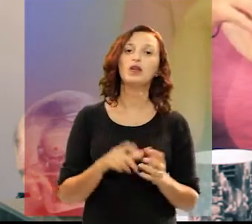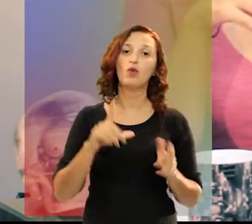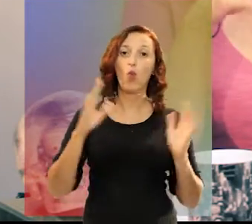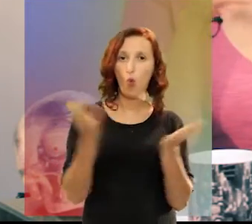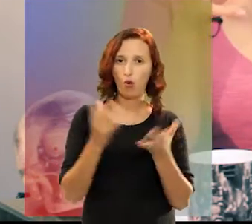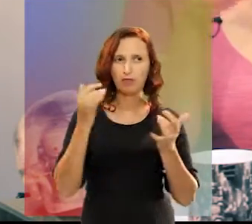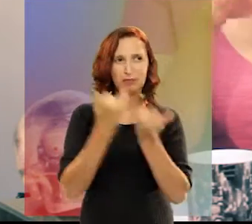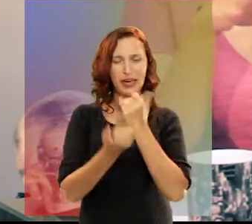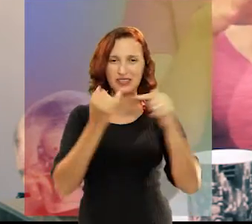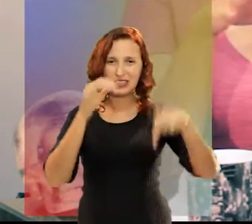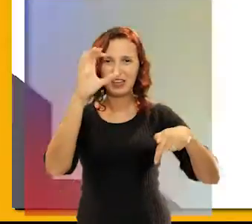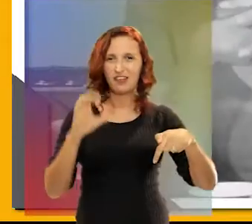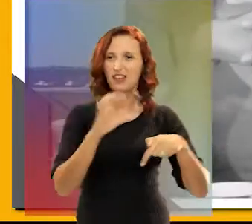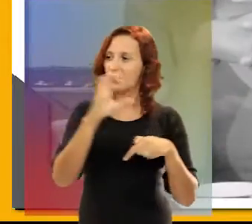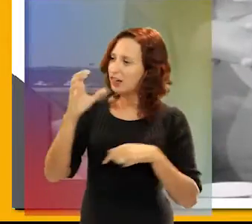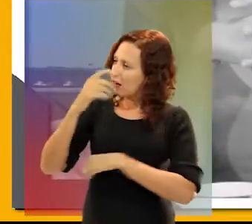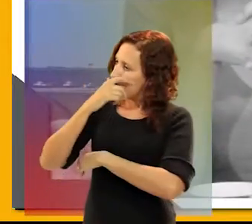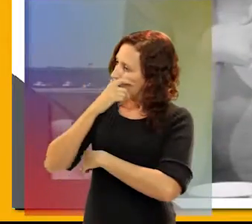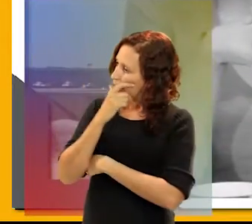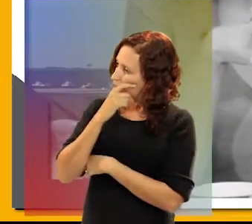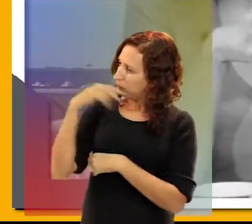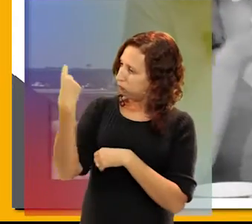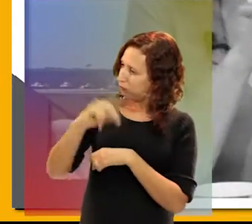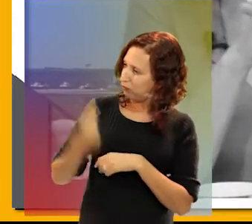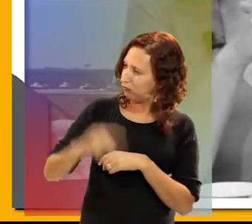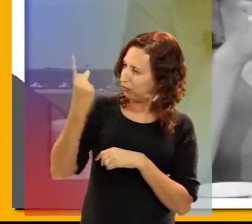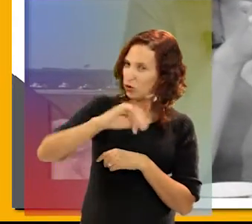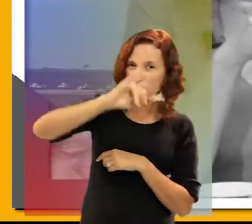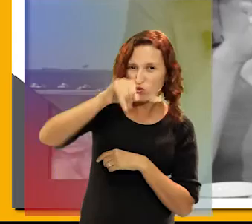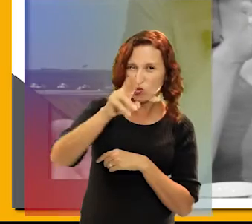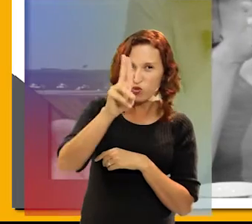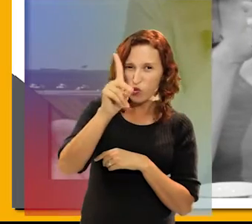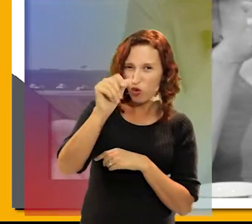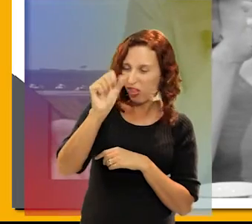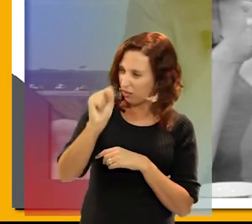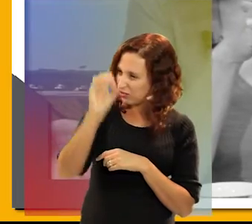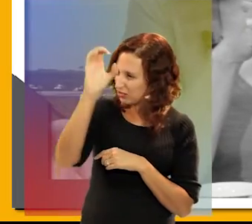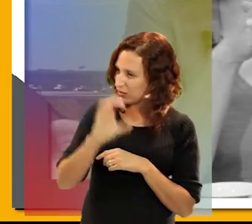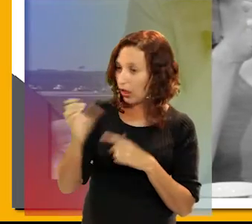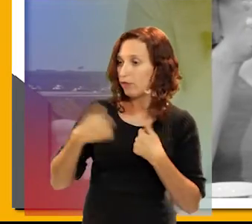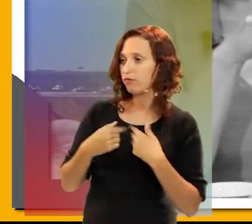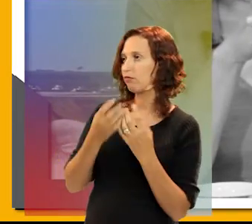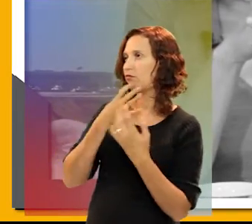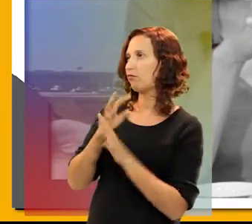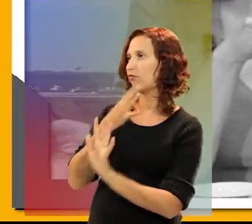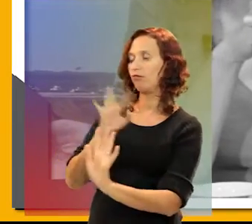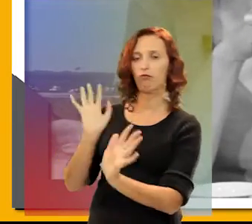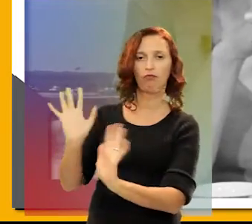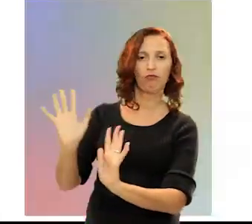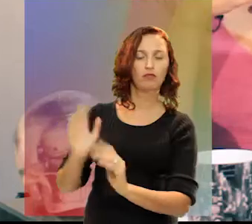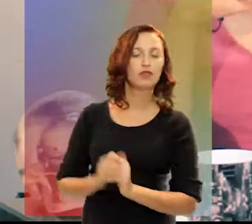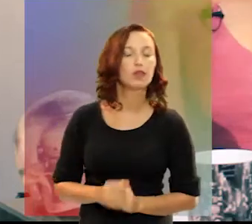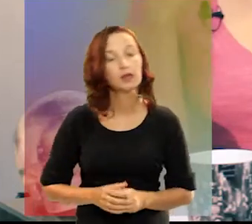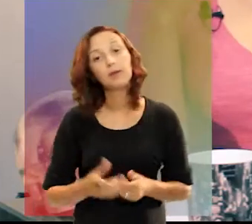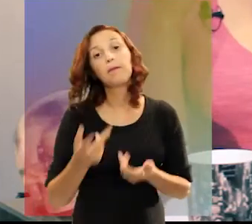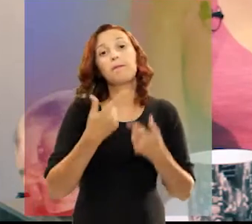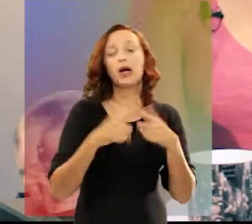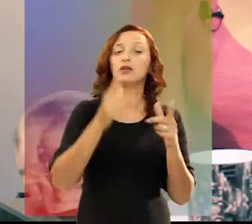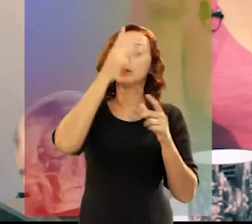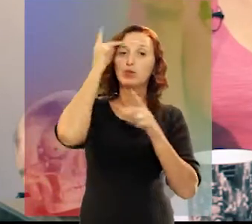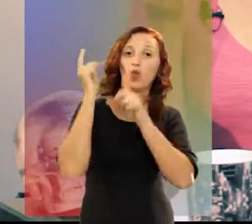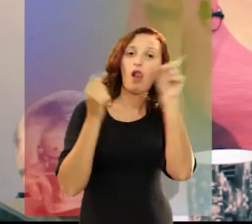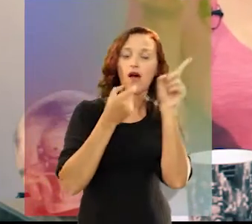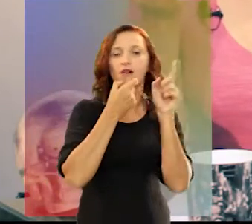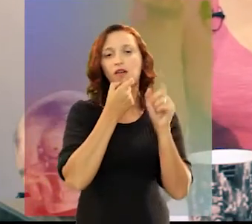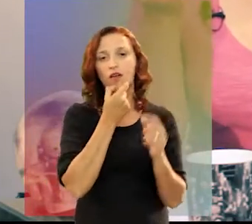aqui a gente malha o Judas, o Guy Fawkes. Se malha Judas? Eu não frequento esse tipo de... que eles comemoram